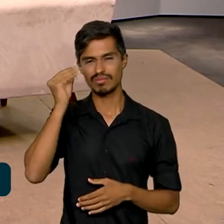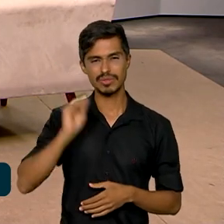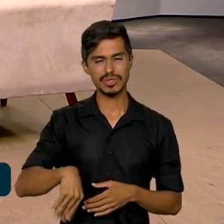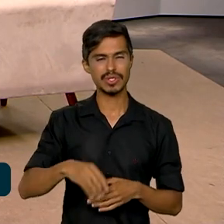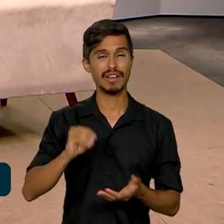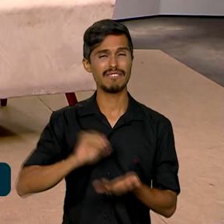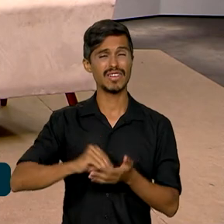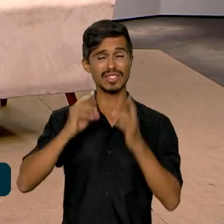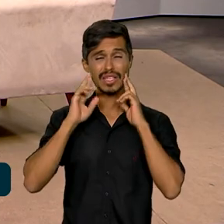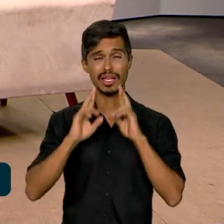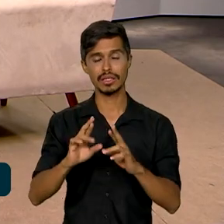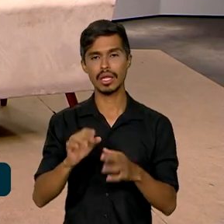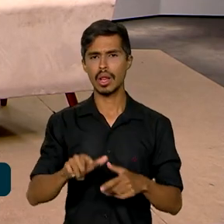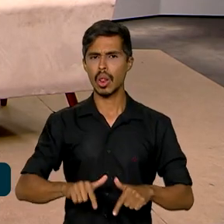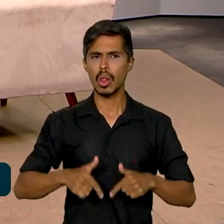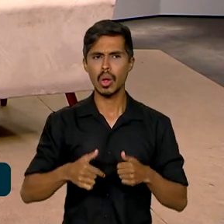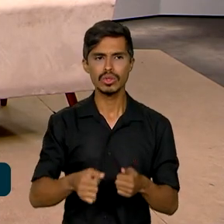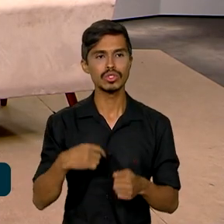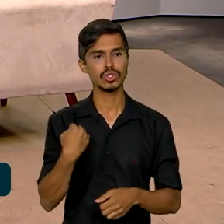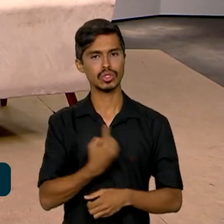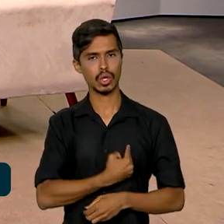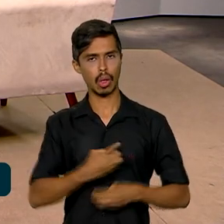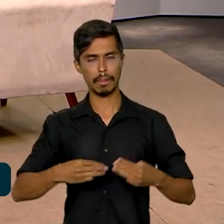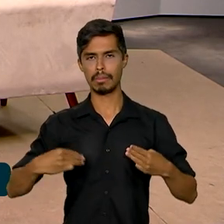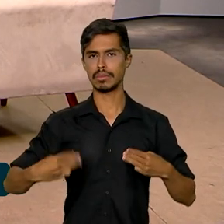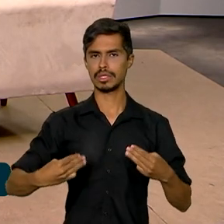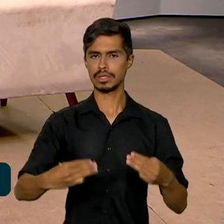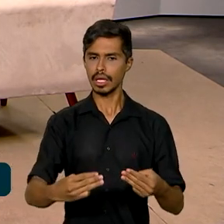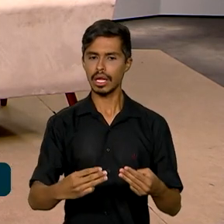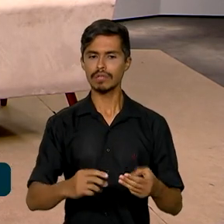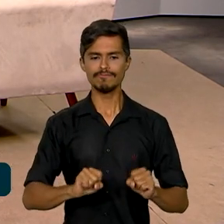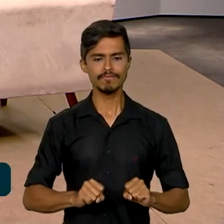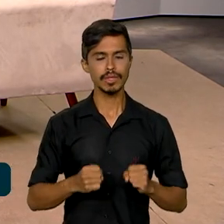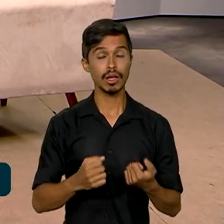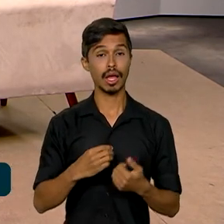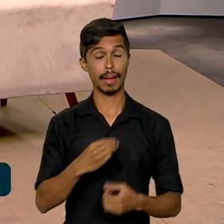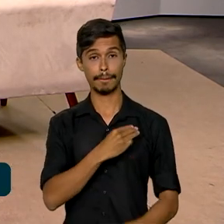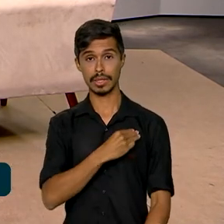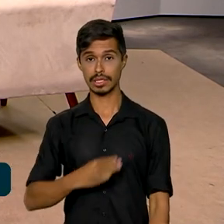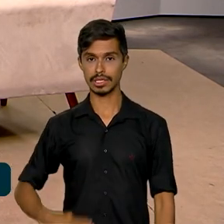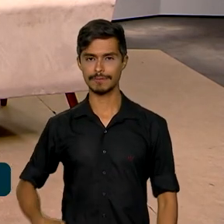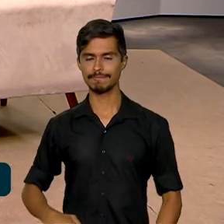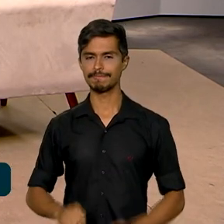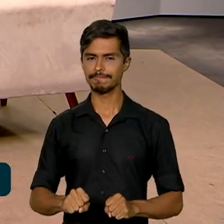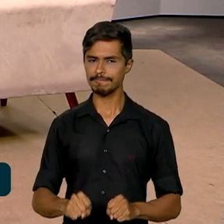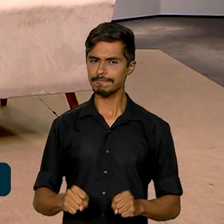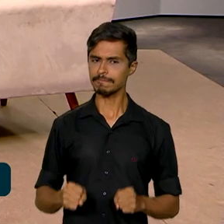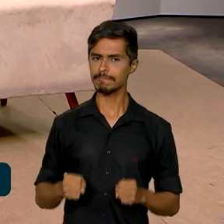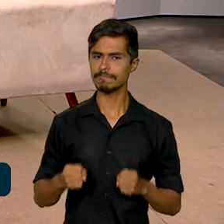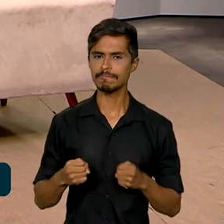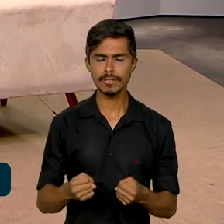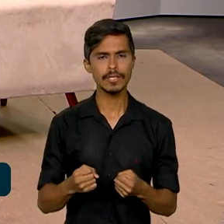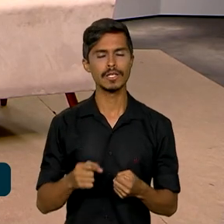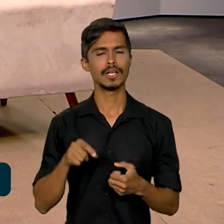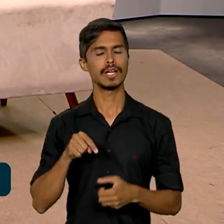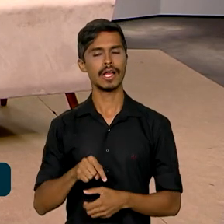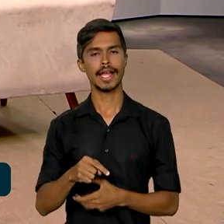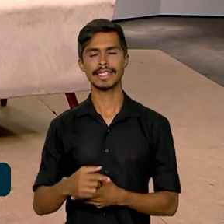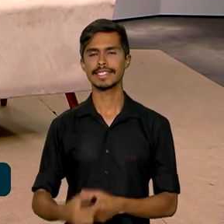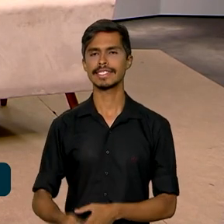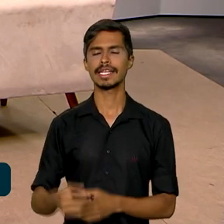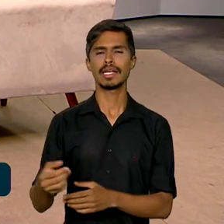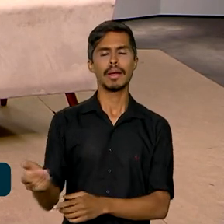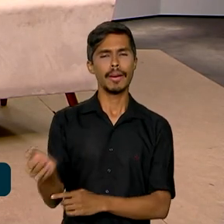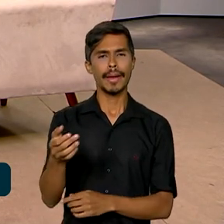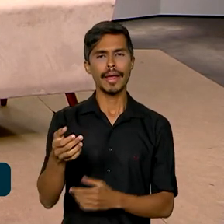desrespeito, e é uma luta desse ministério. A nossa ministra está muito carregando esta bandeira